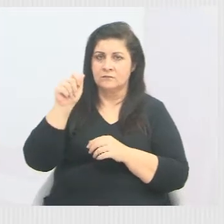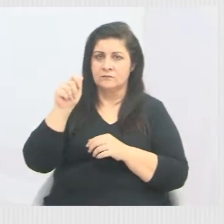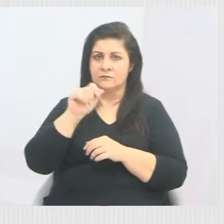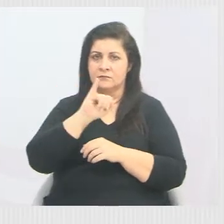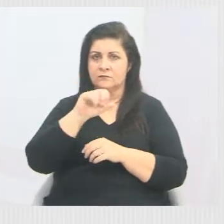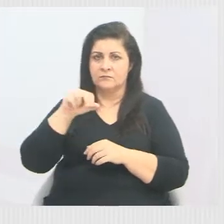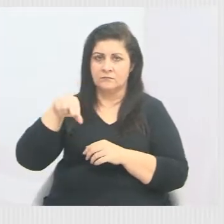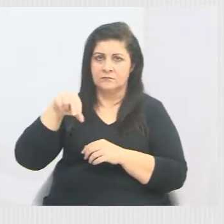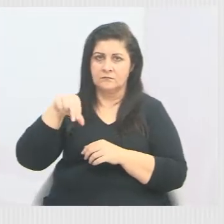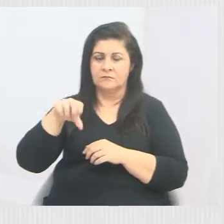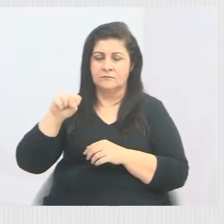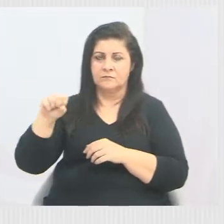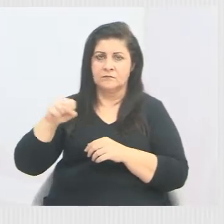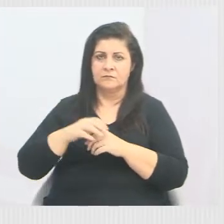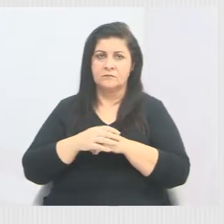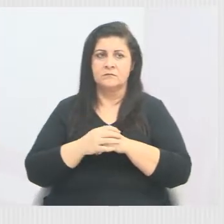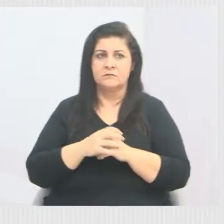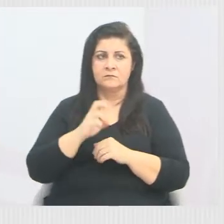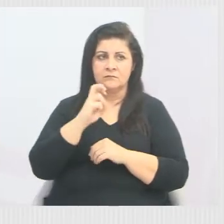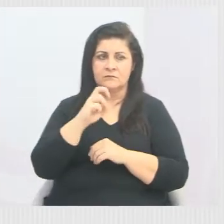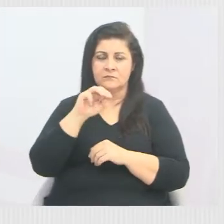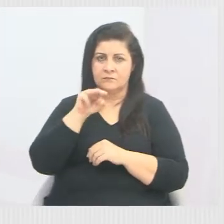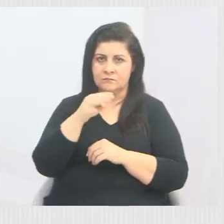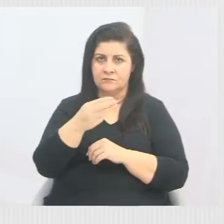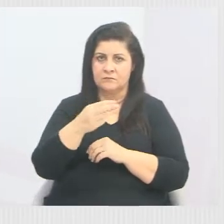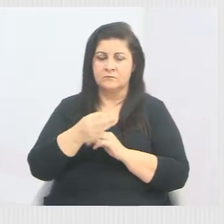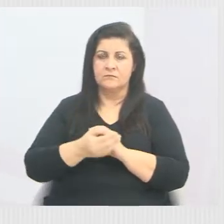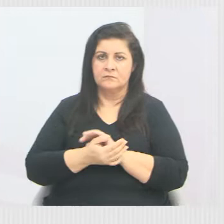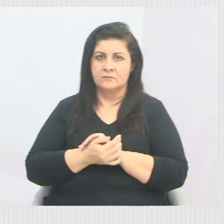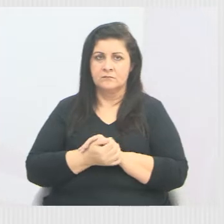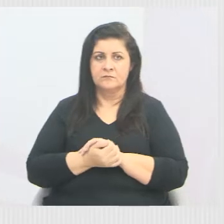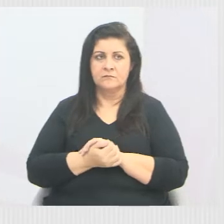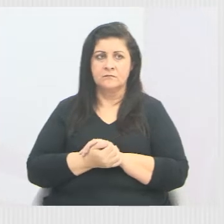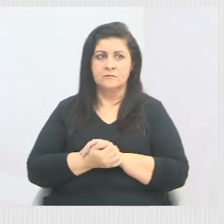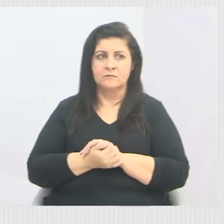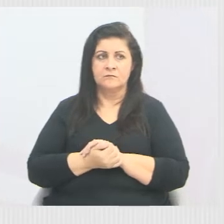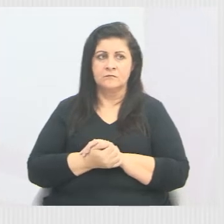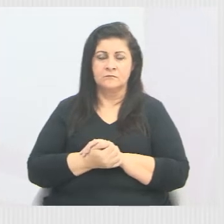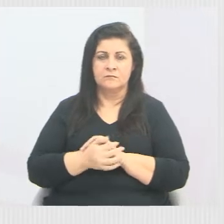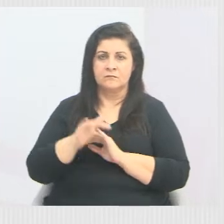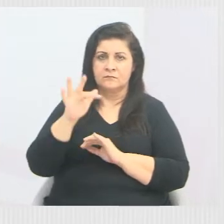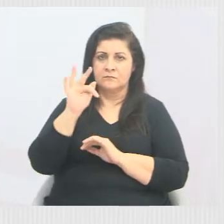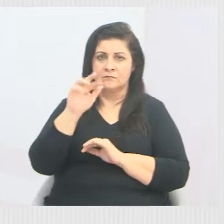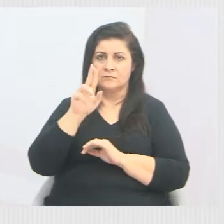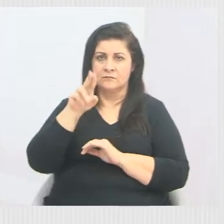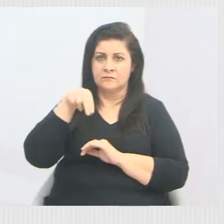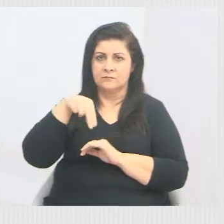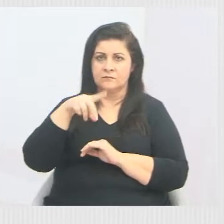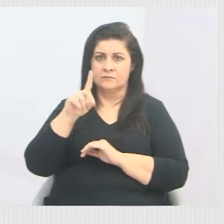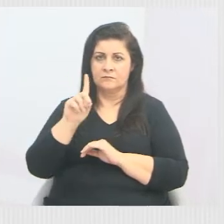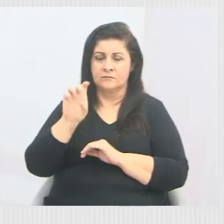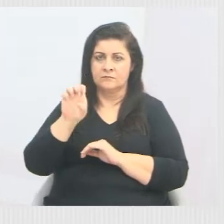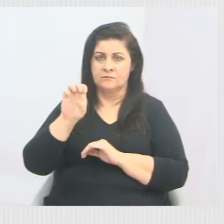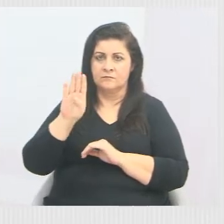foi 5.513.000. Temos o Fundeb, que é o montante